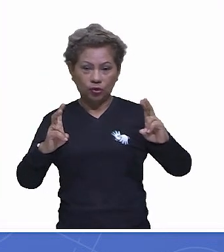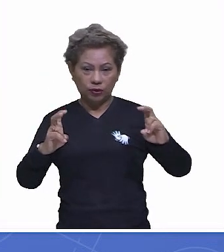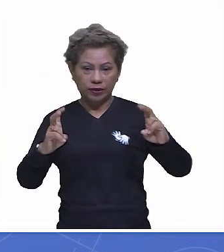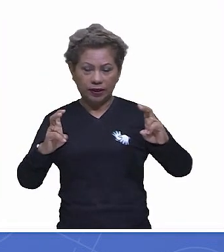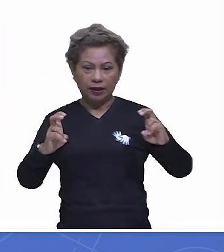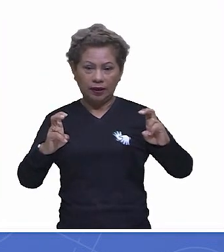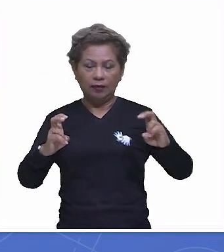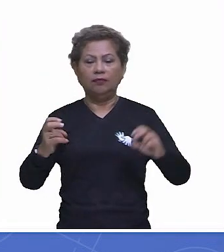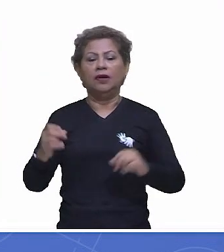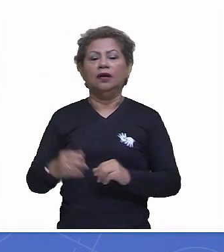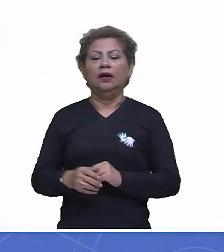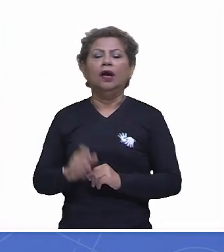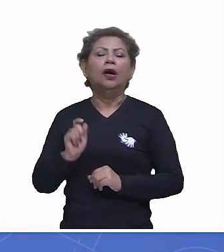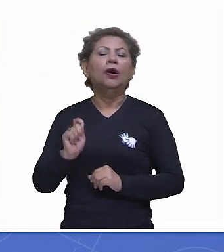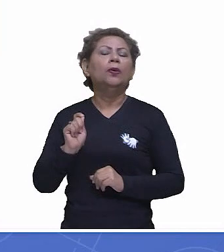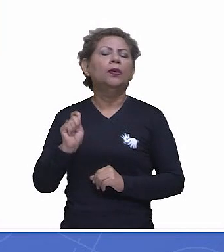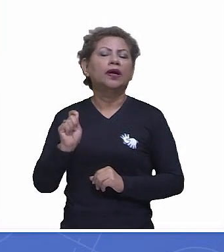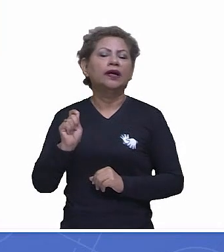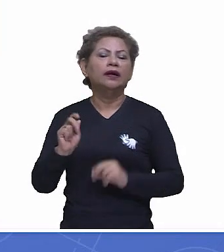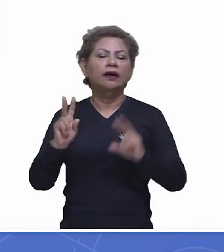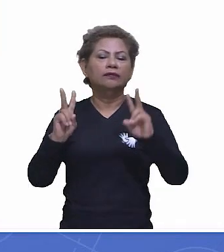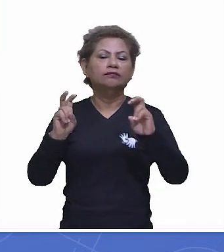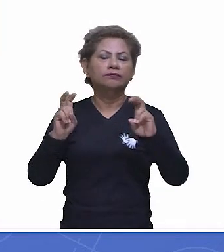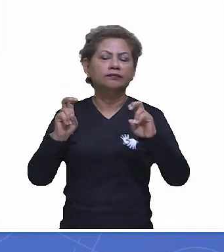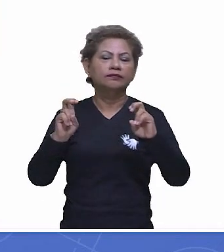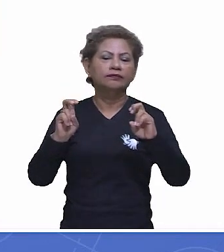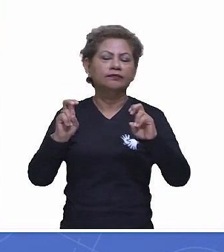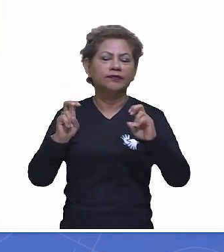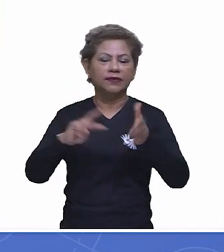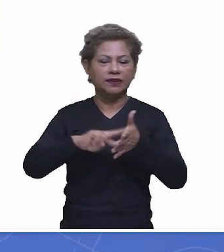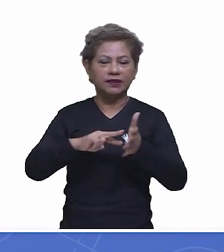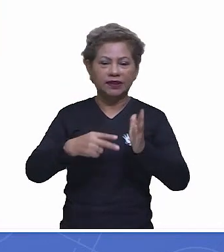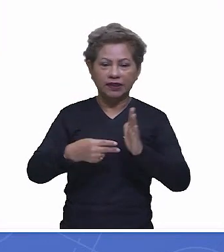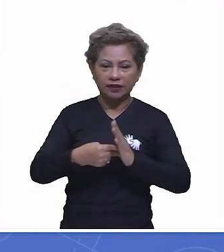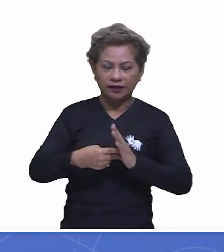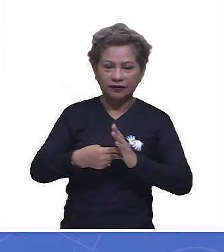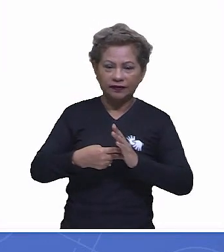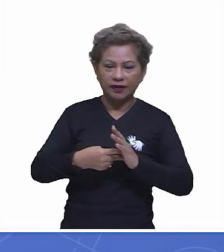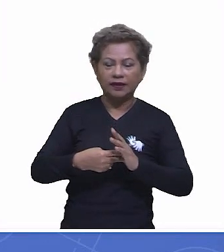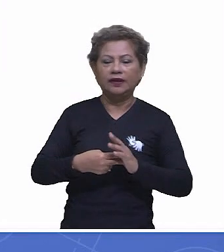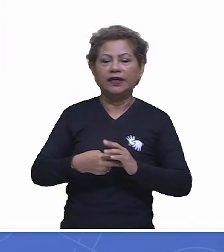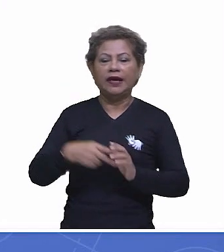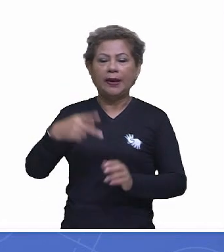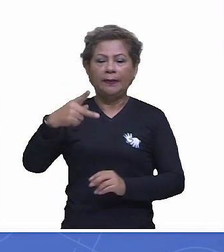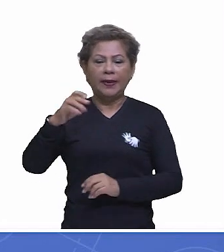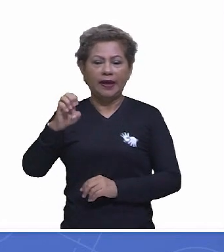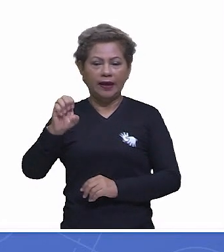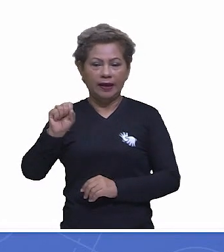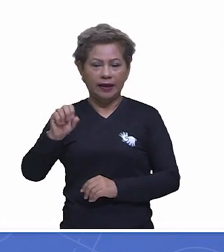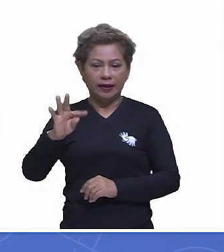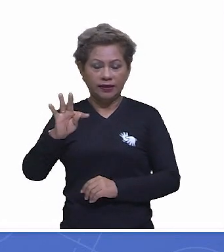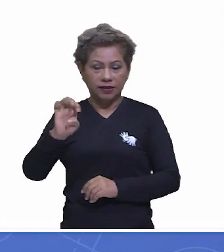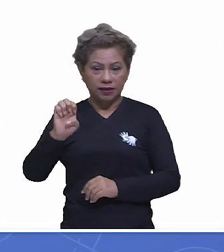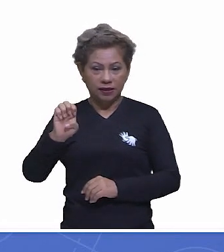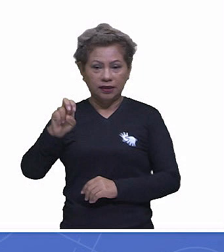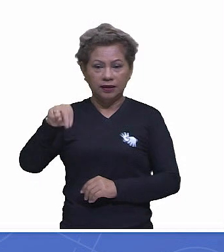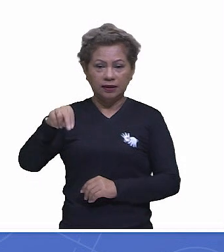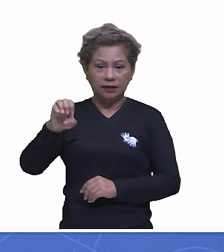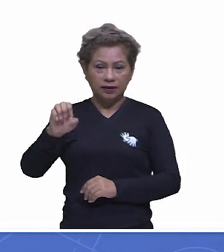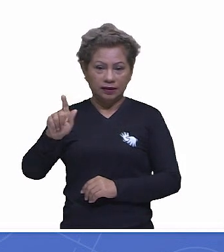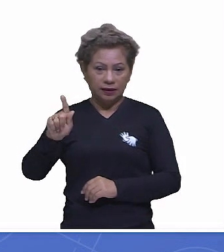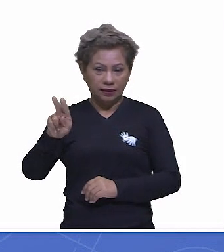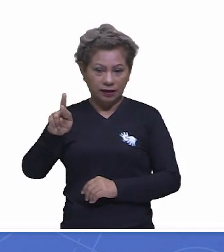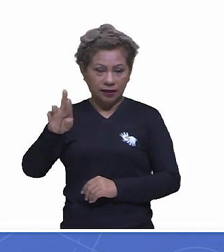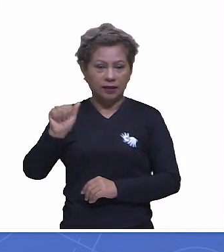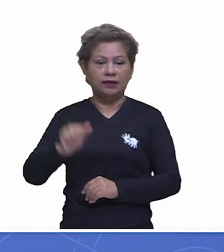tópico desse texto é Black Death, que eu vou confirmar para vocês agora. Olha só. Então,